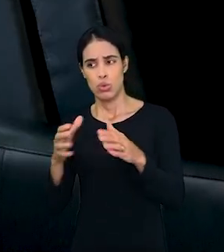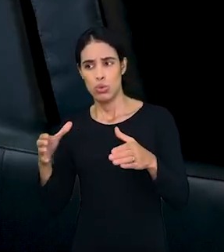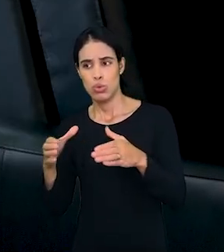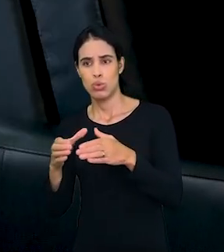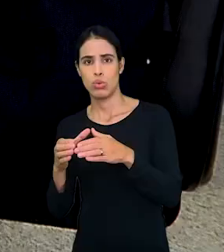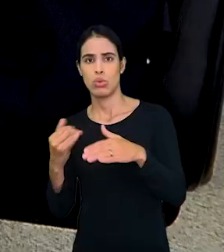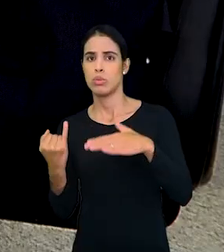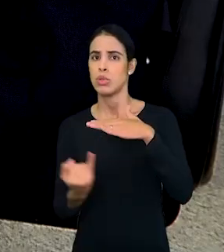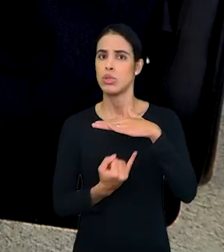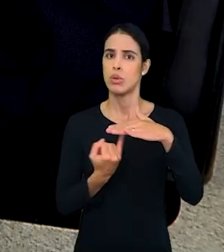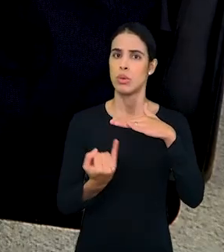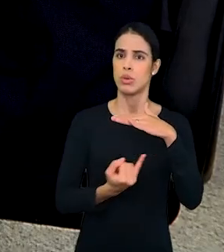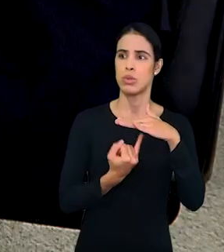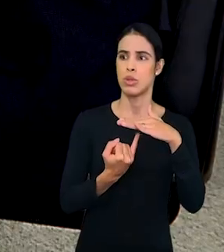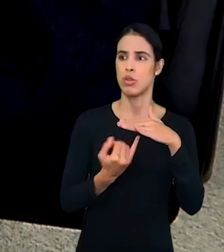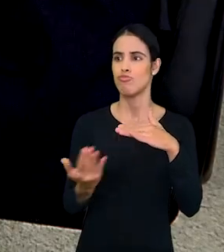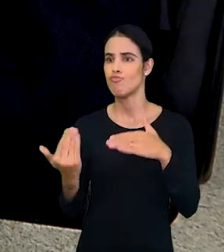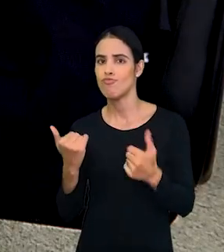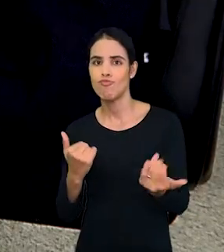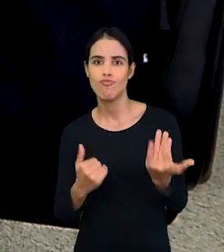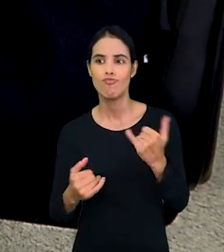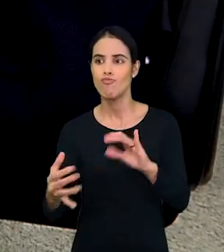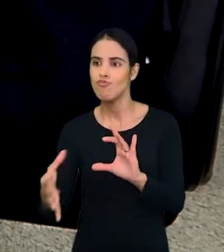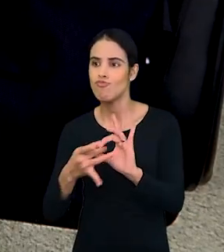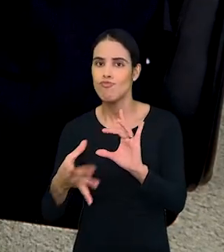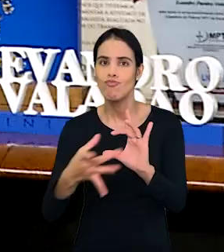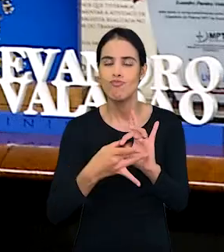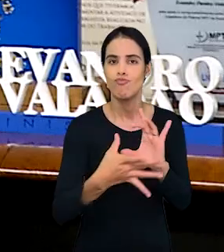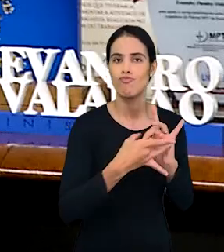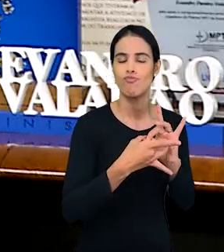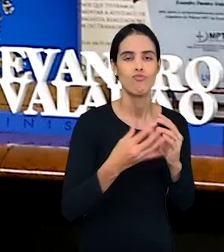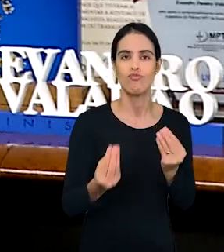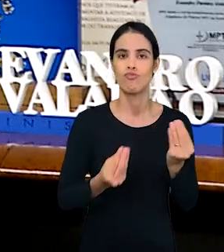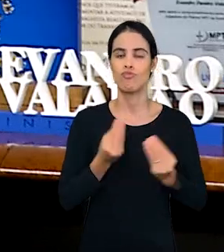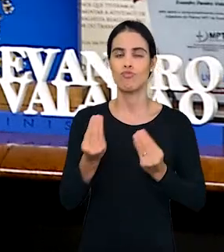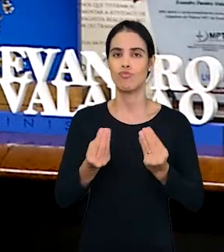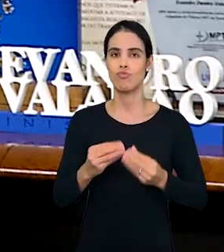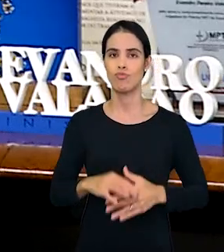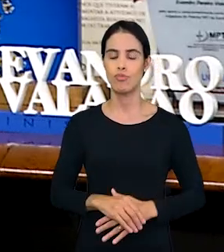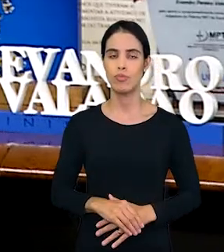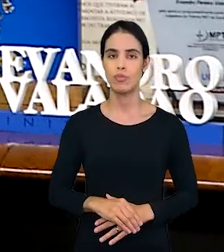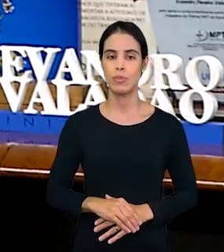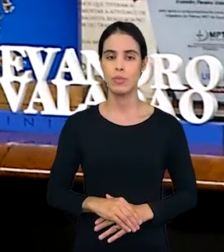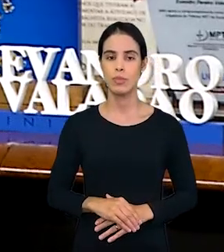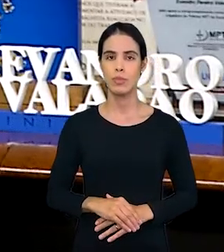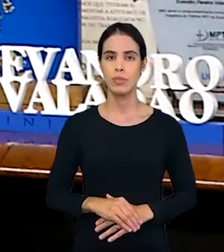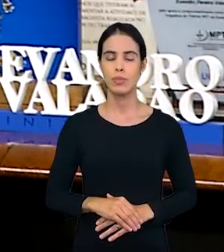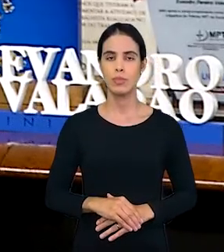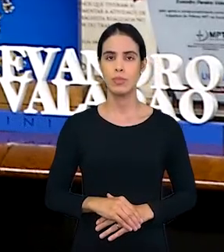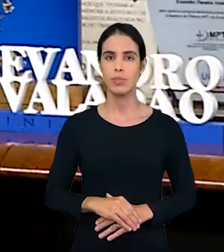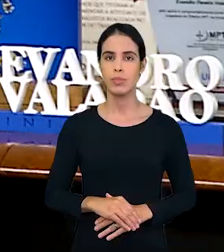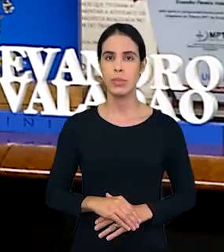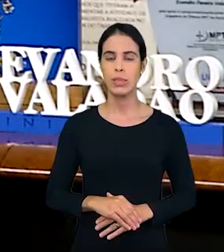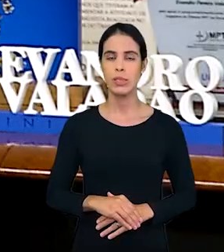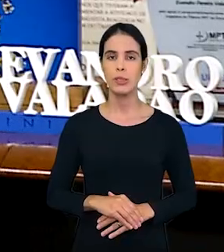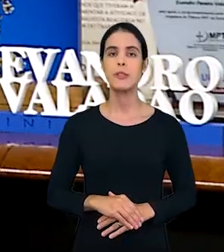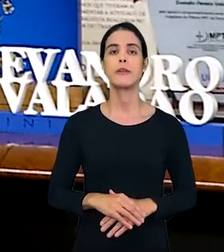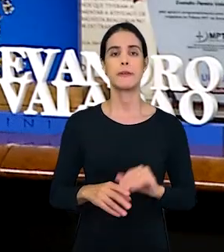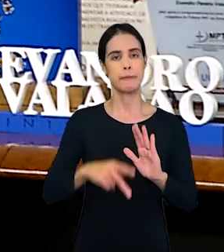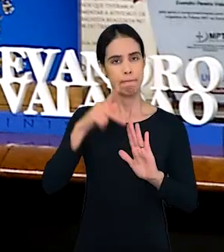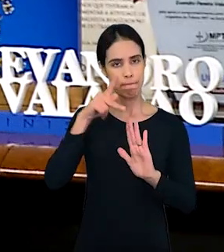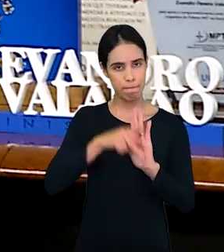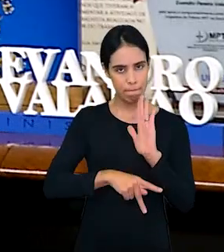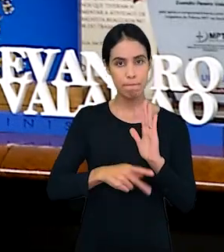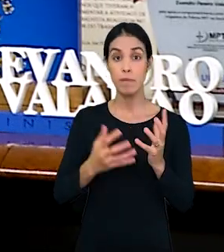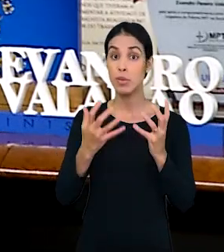e entidades no fortalecimento do combate ao trabalho infantil? O nosso programa ele faz questão de